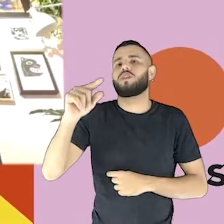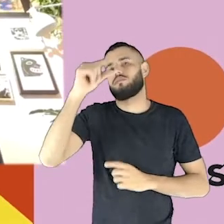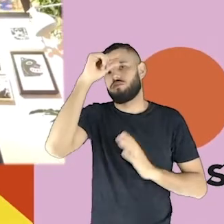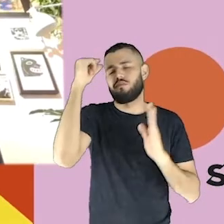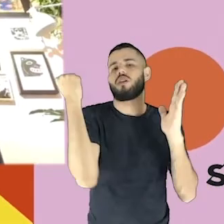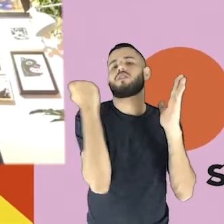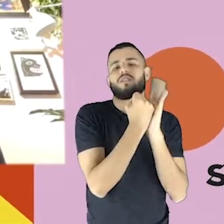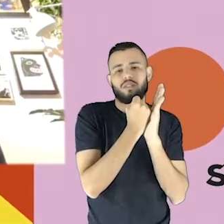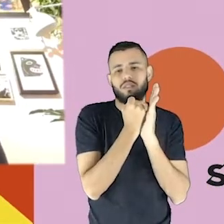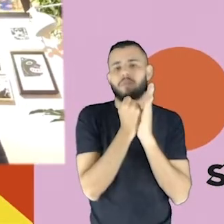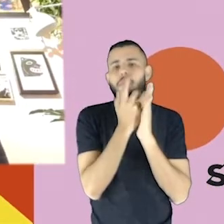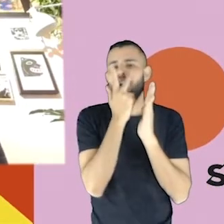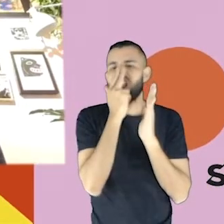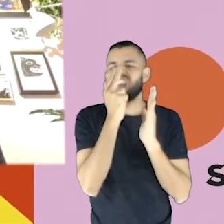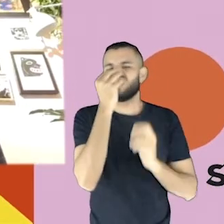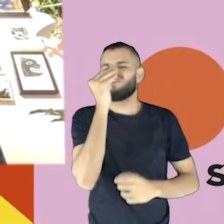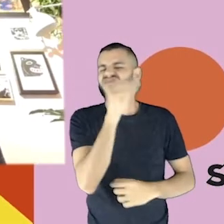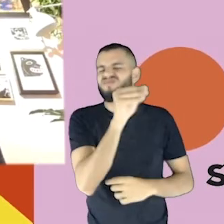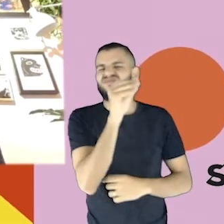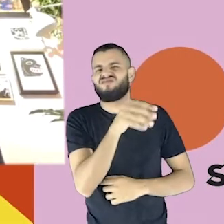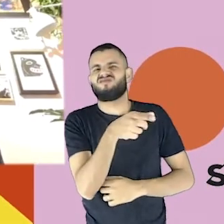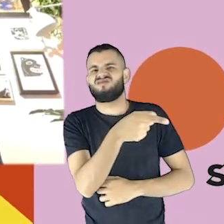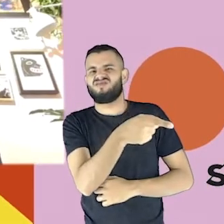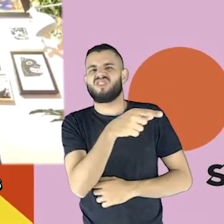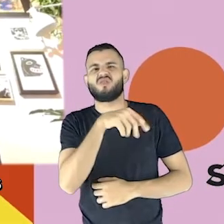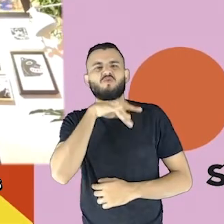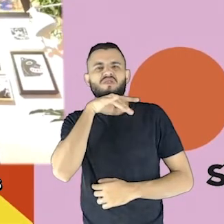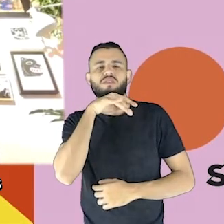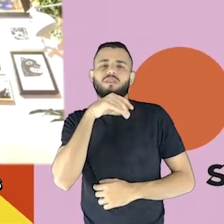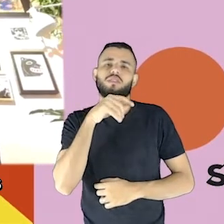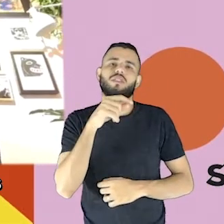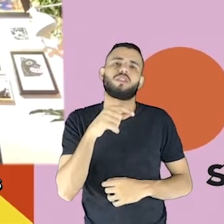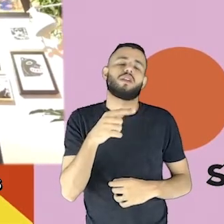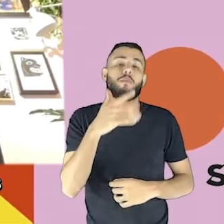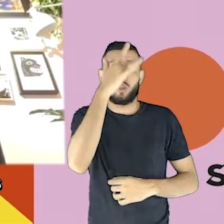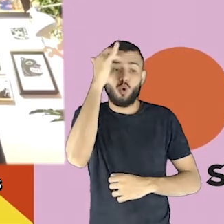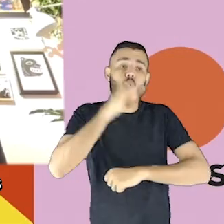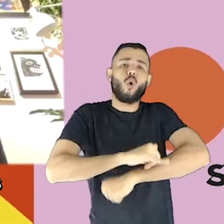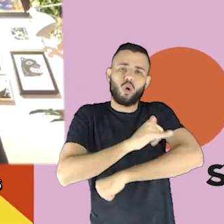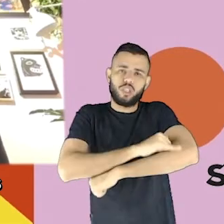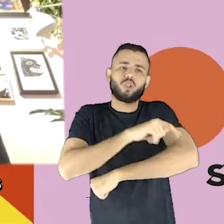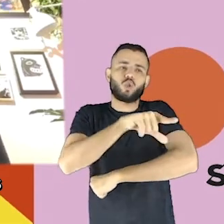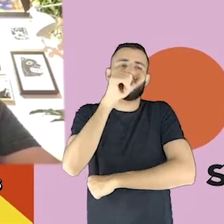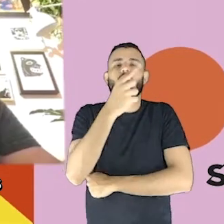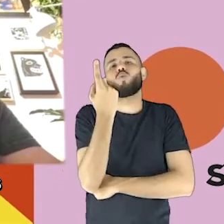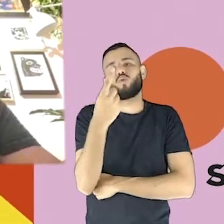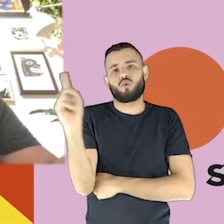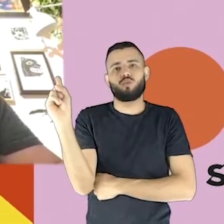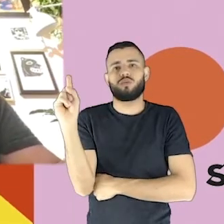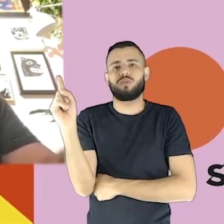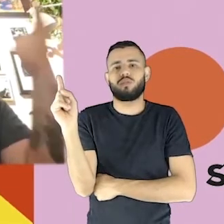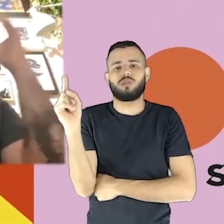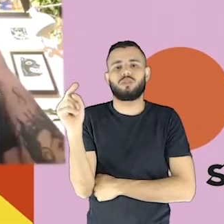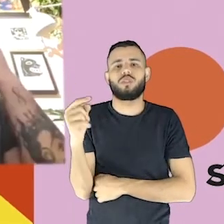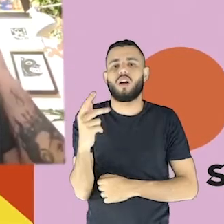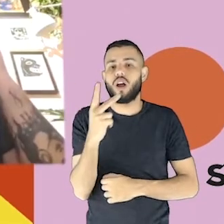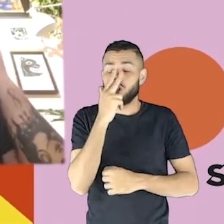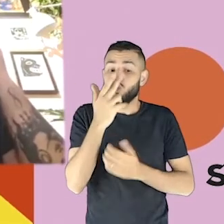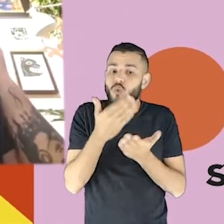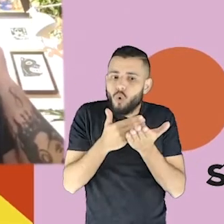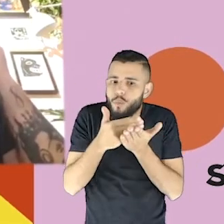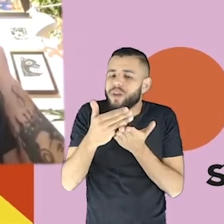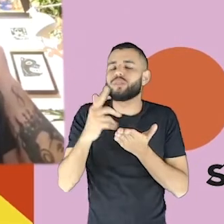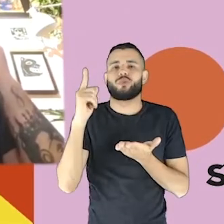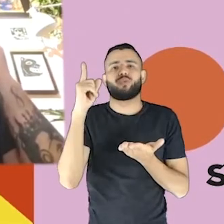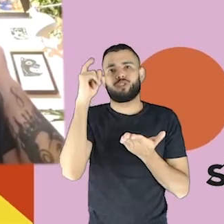mais estigmatização, uma invisibilização em cima dessas pessoas, e normalmente são as pessoas gordas que são escolhidas por último. O primeiro momento, eu acho que não é muito